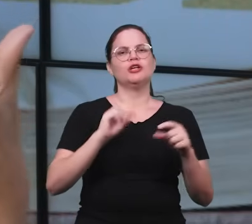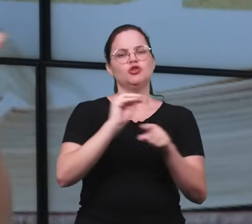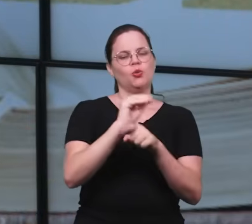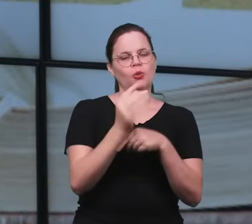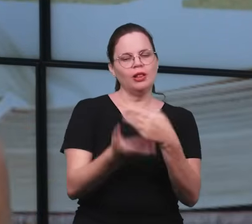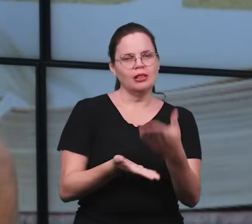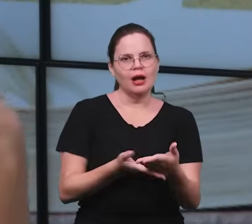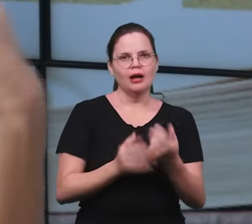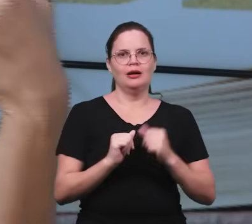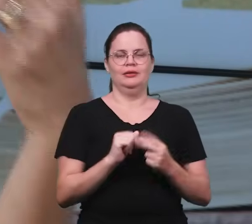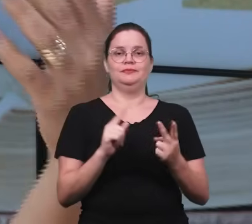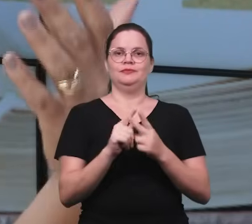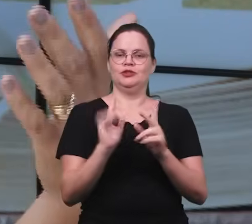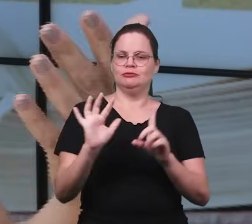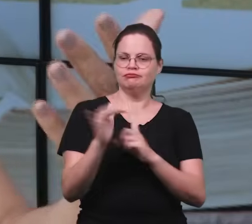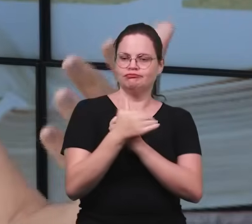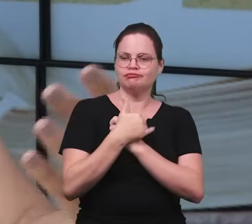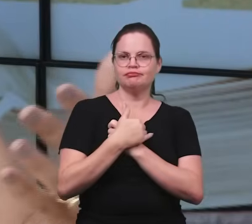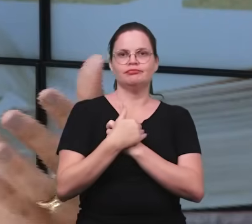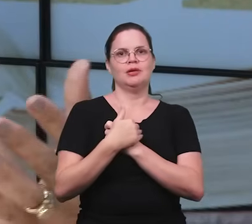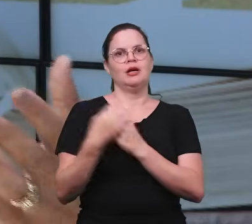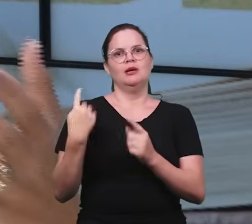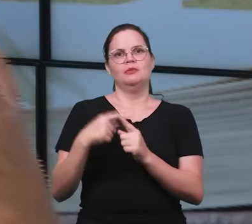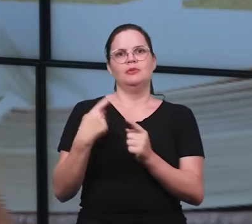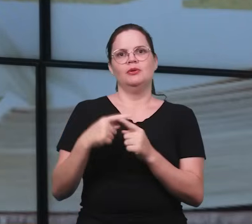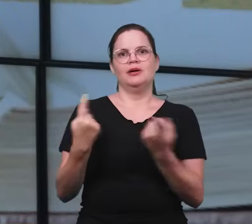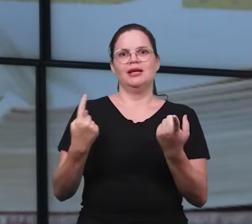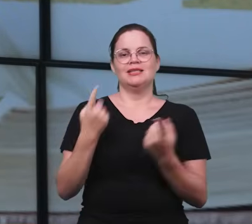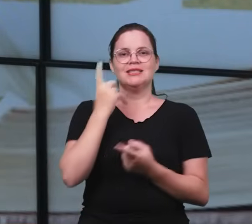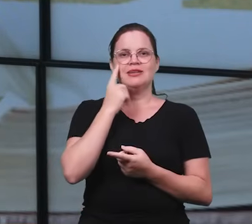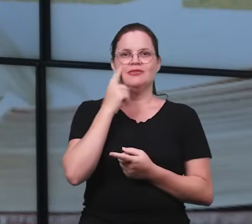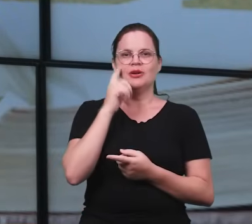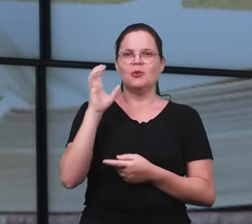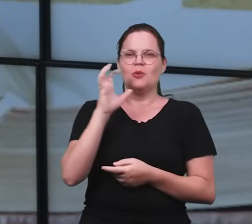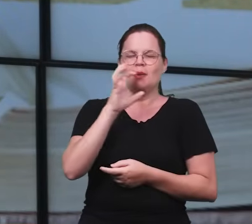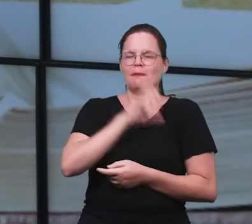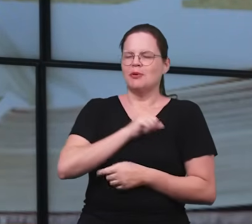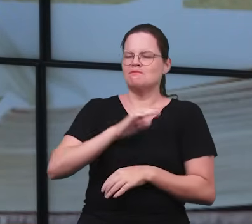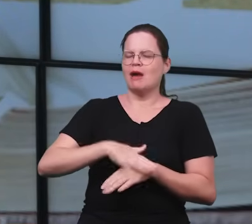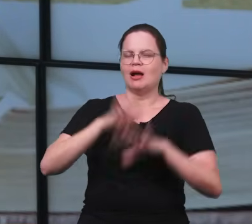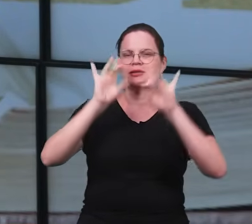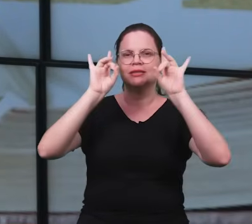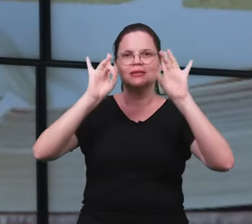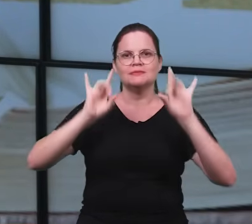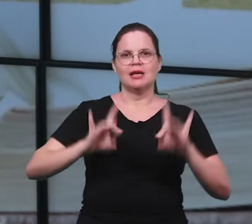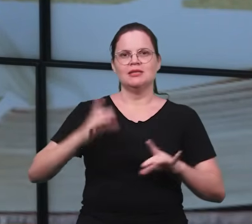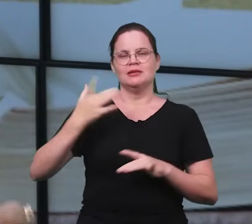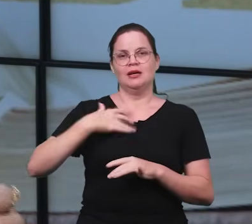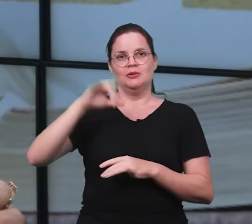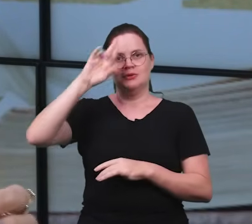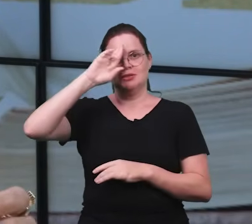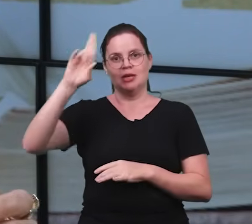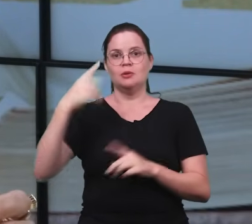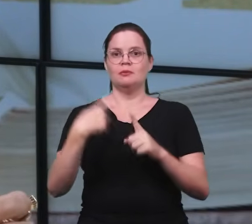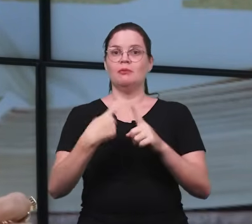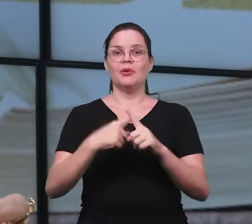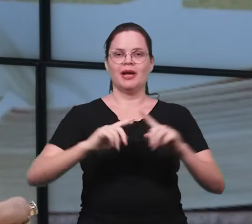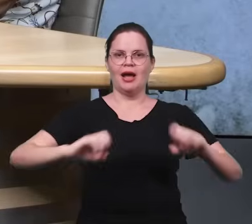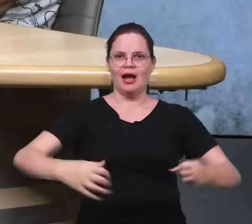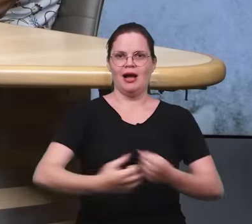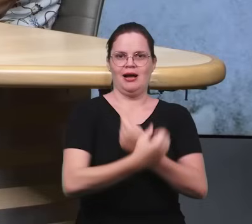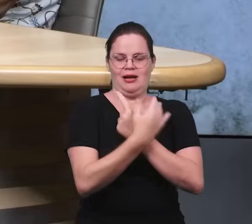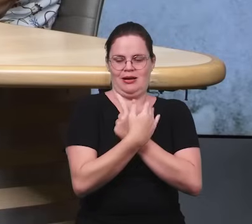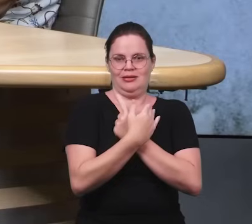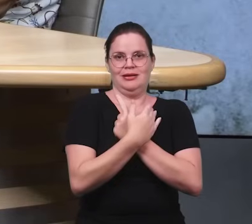mesmo, porque maior do que esse amor de mãe, essa força que o Senhor nos dá, porque acolher é uma questão de força.